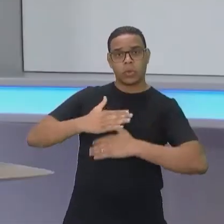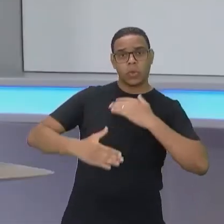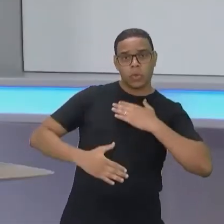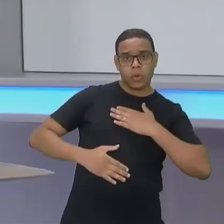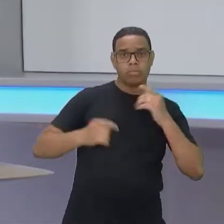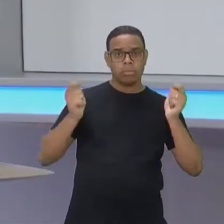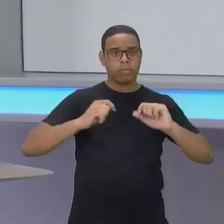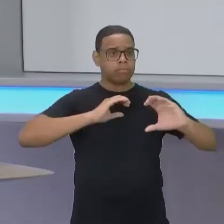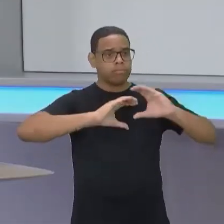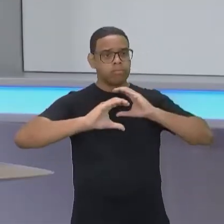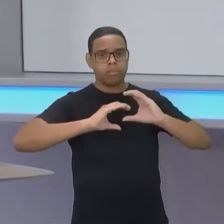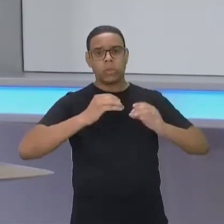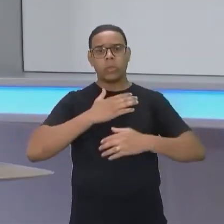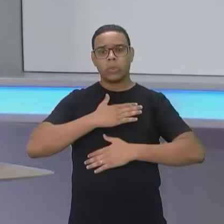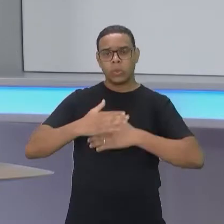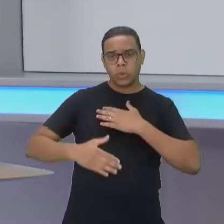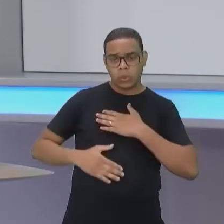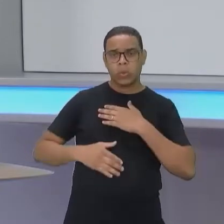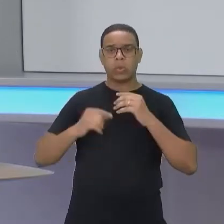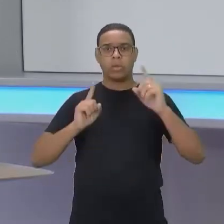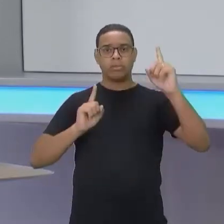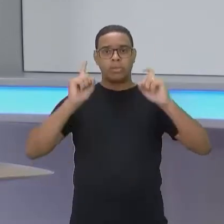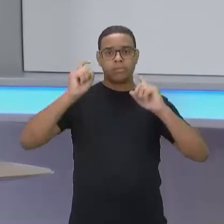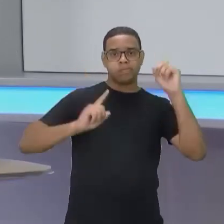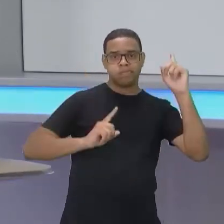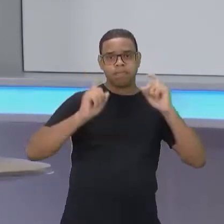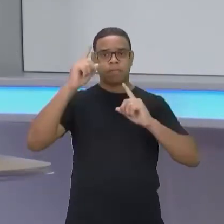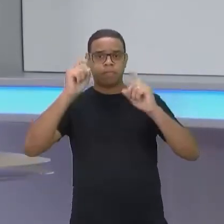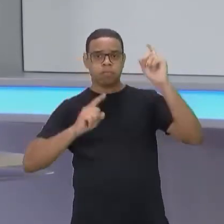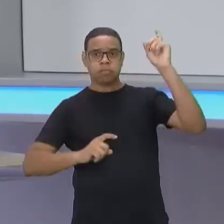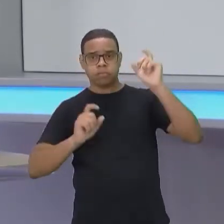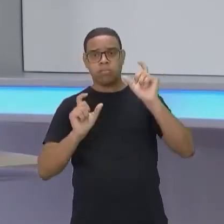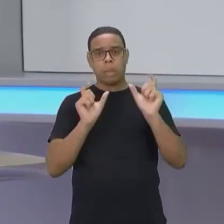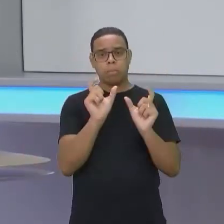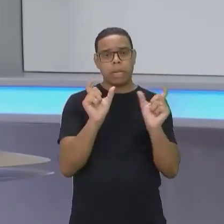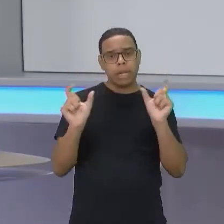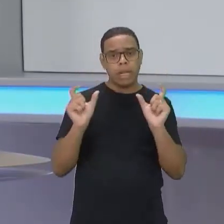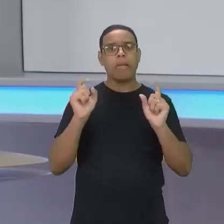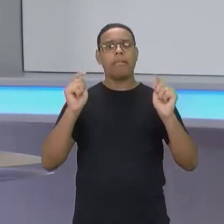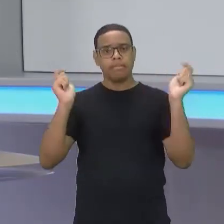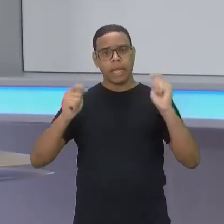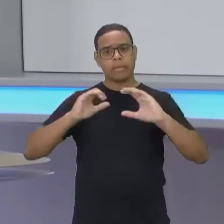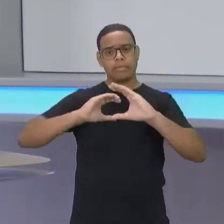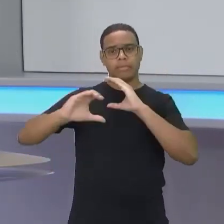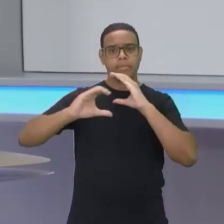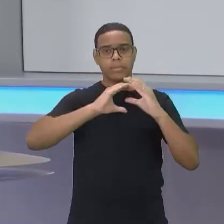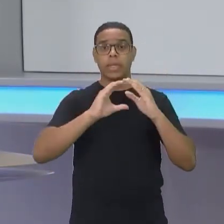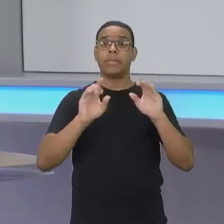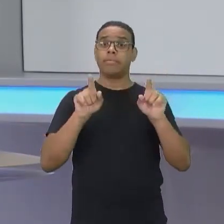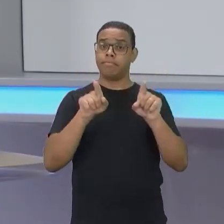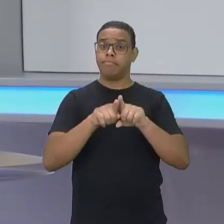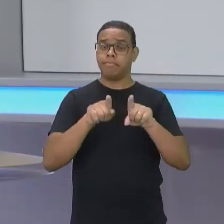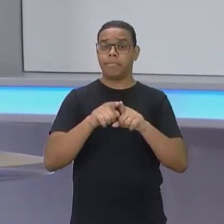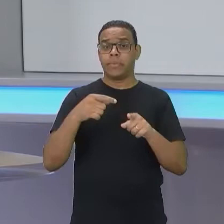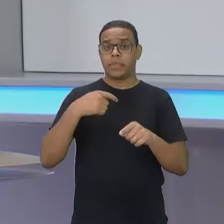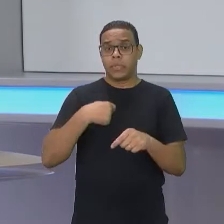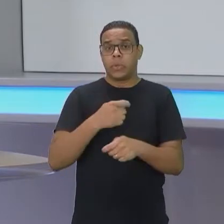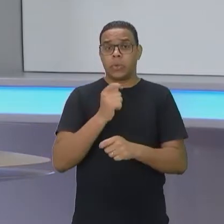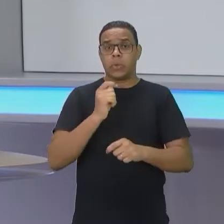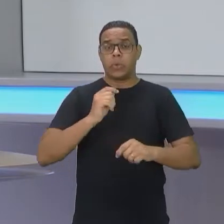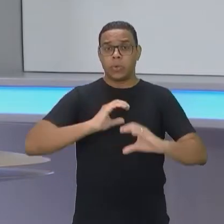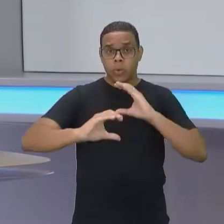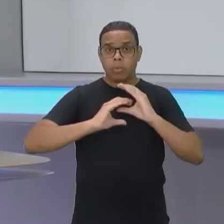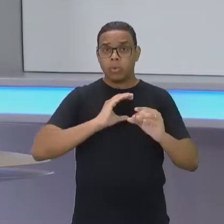comunico muitas coisas com os gestos, eu comunico muitas coisas com as palavras. E eu posso comunicar muitas